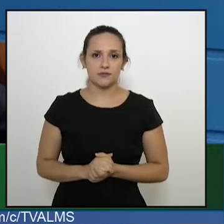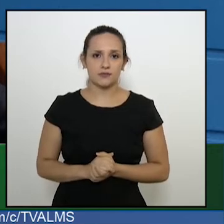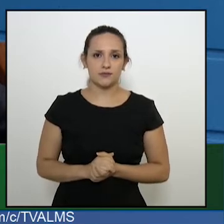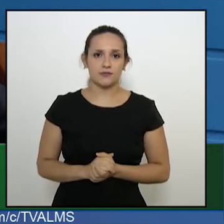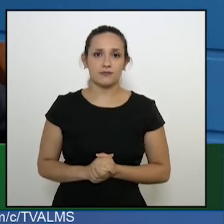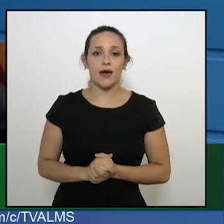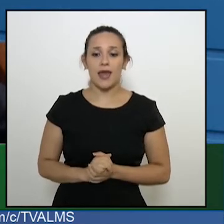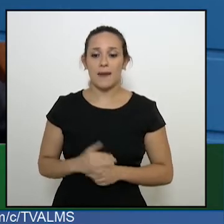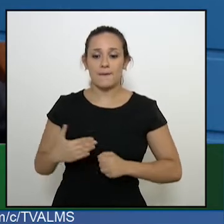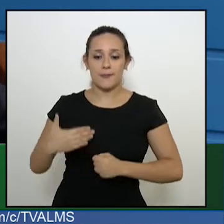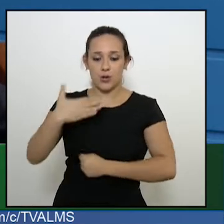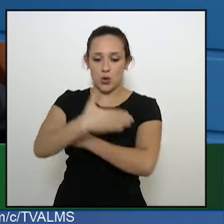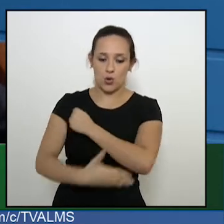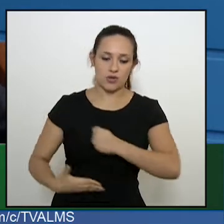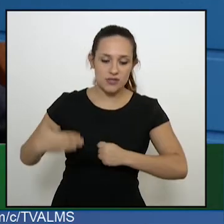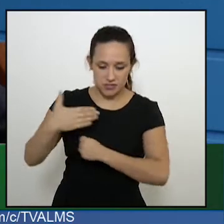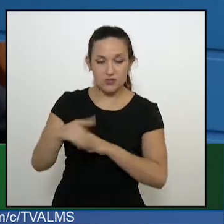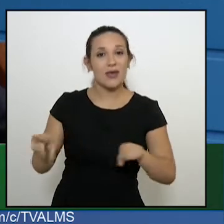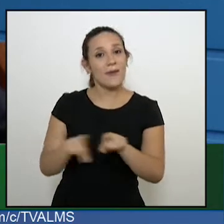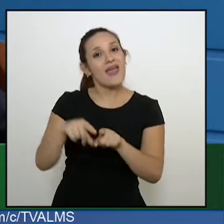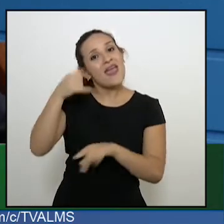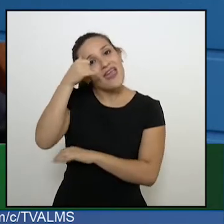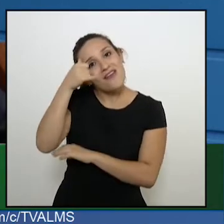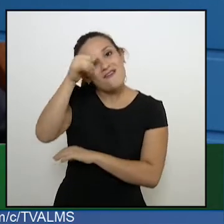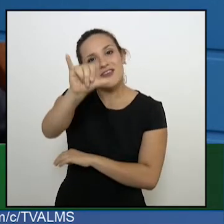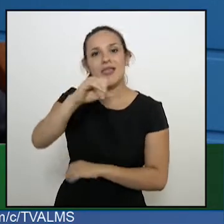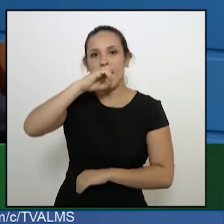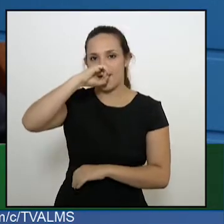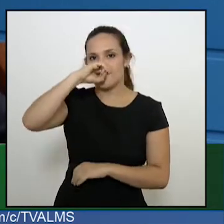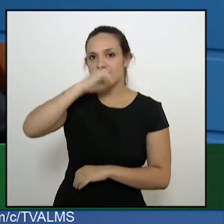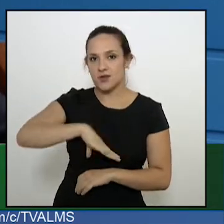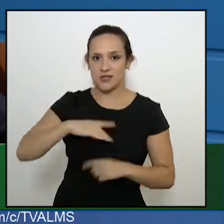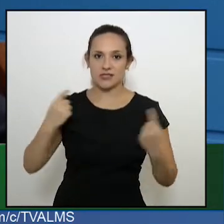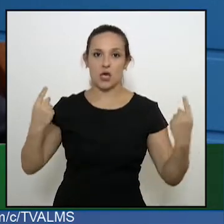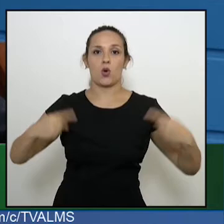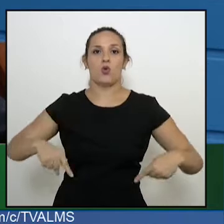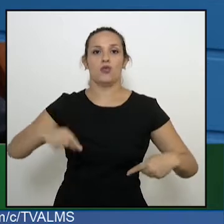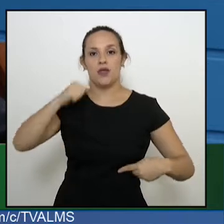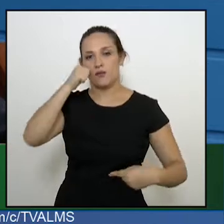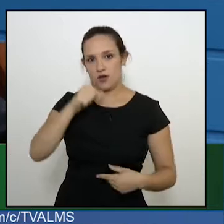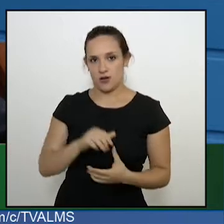de proteção, de prevenção à violência contra as mulheres.